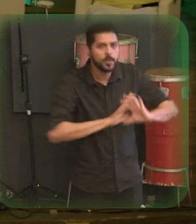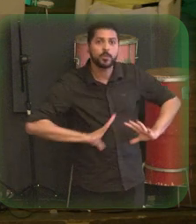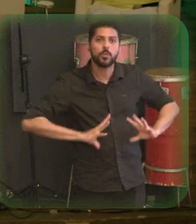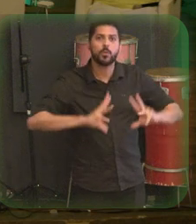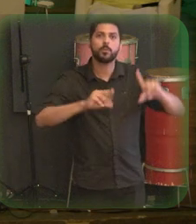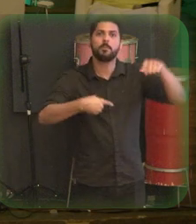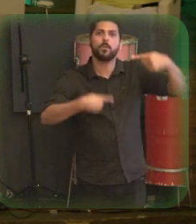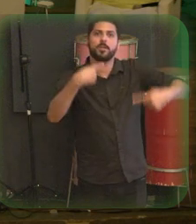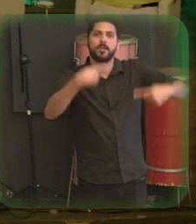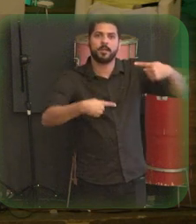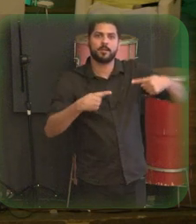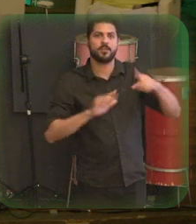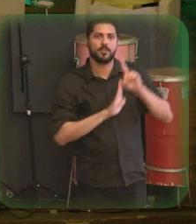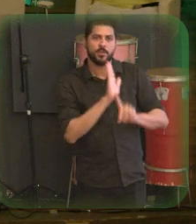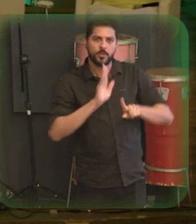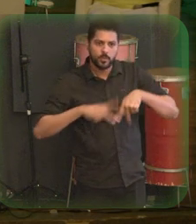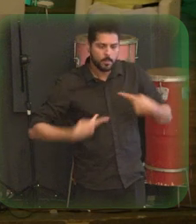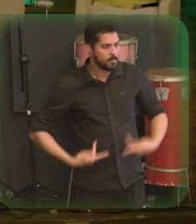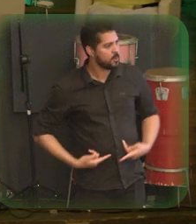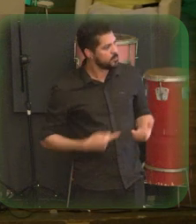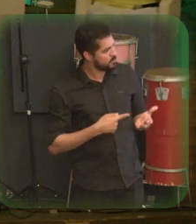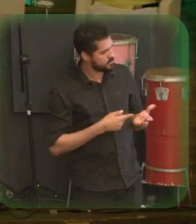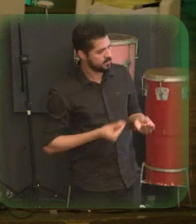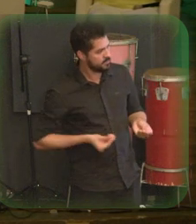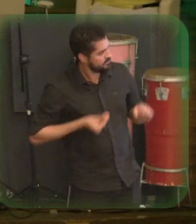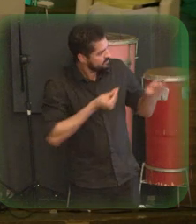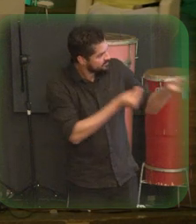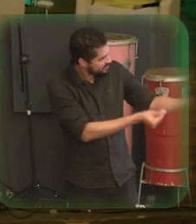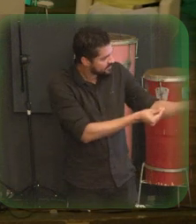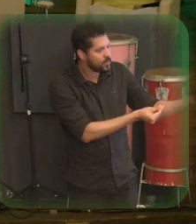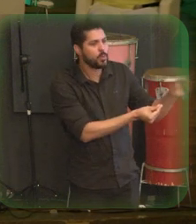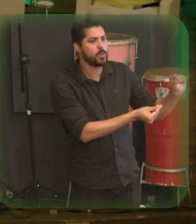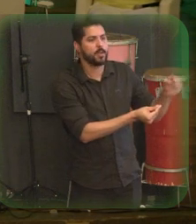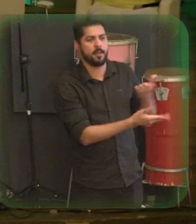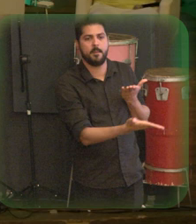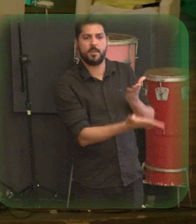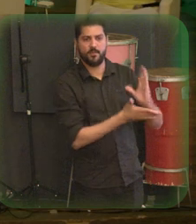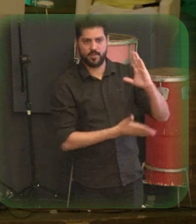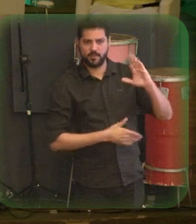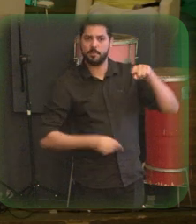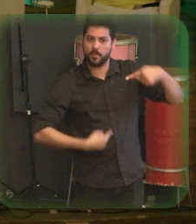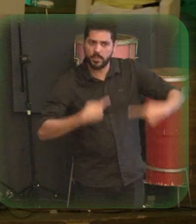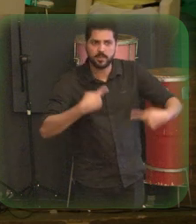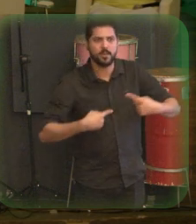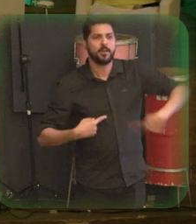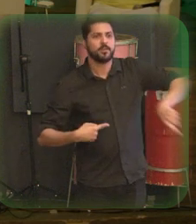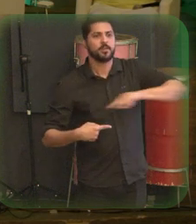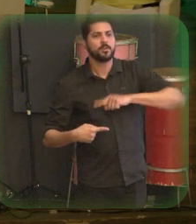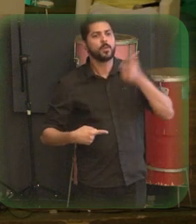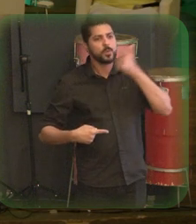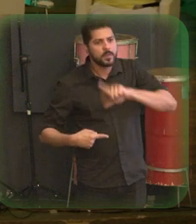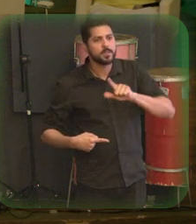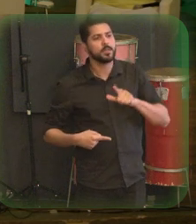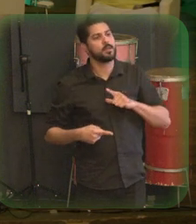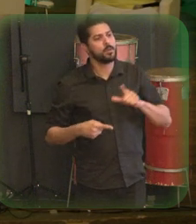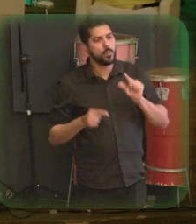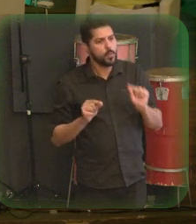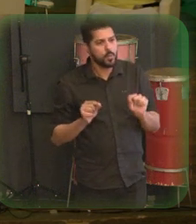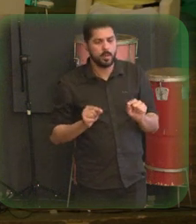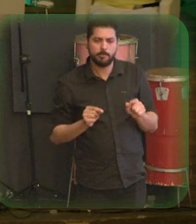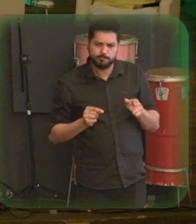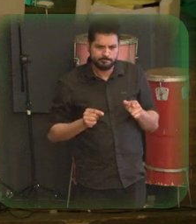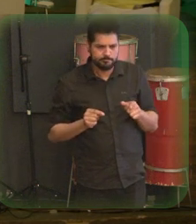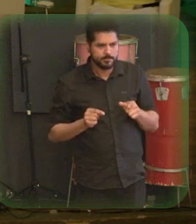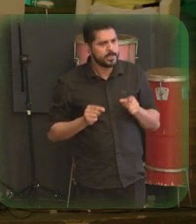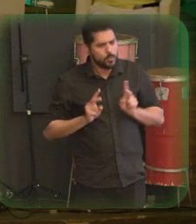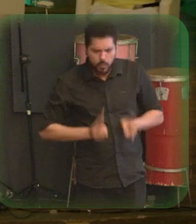lhe apresentar como um compromisso do Instituto Federal de Pernambuco de aprovação dessa política, e que a gente possa caminhar junto e dar nossa contribuição enquanto